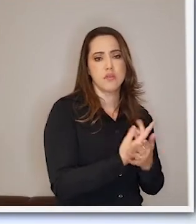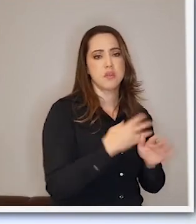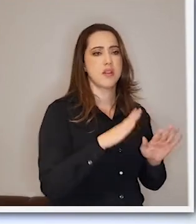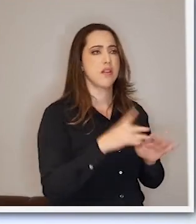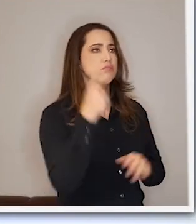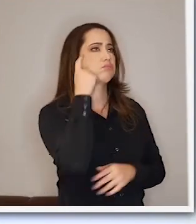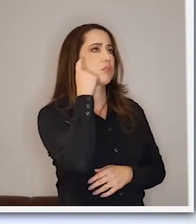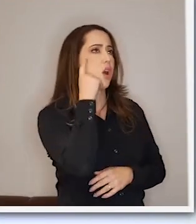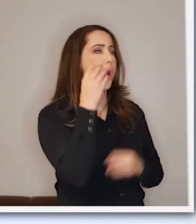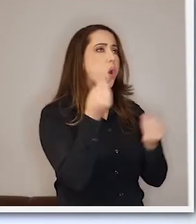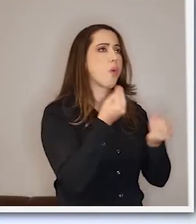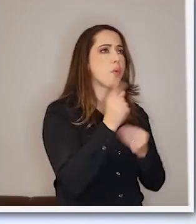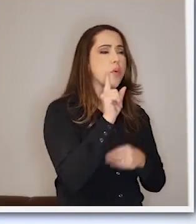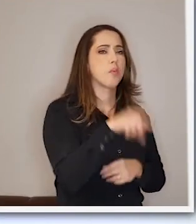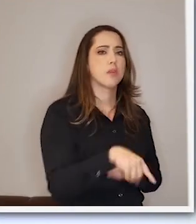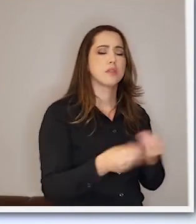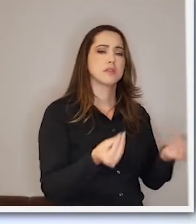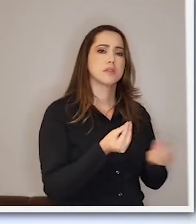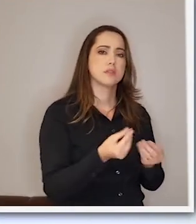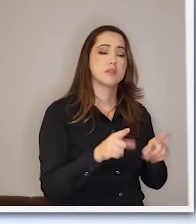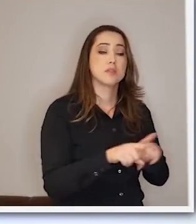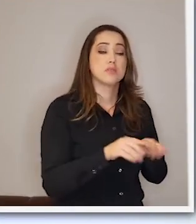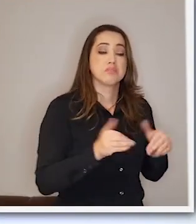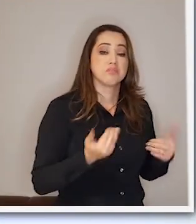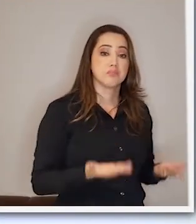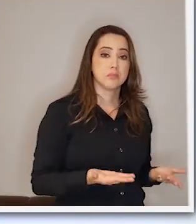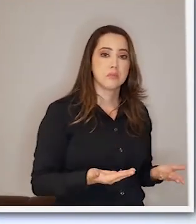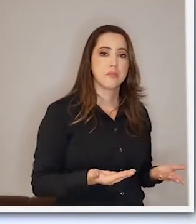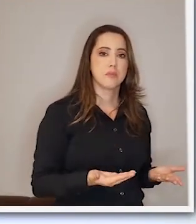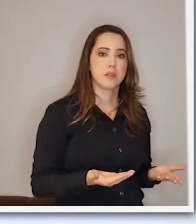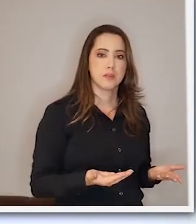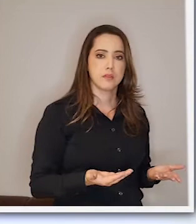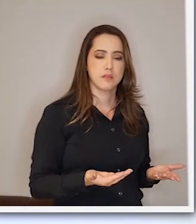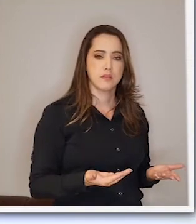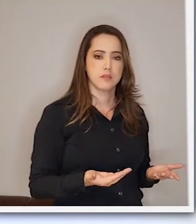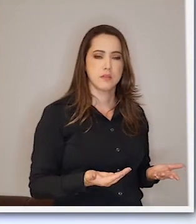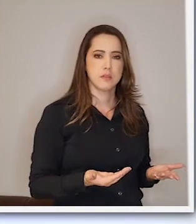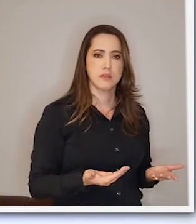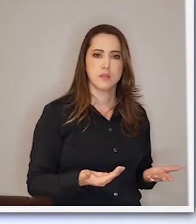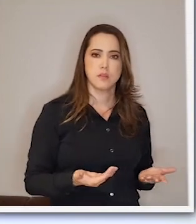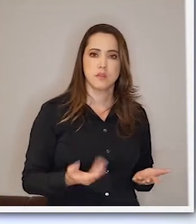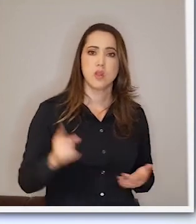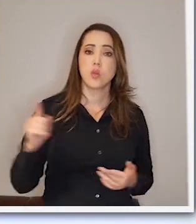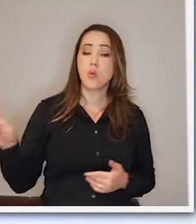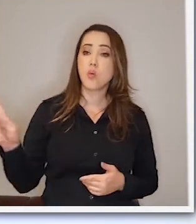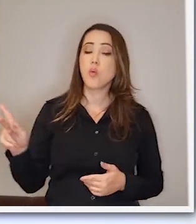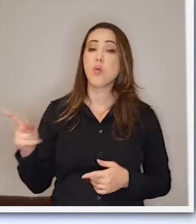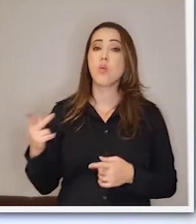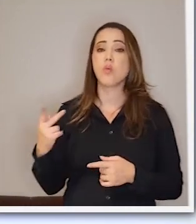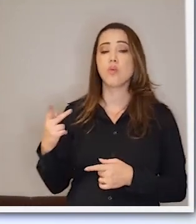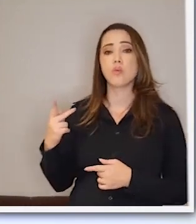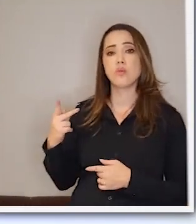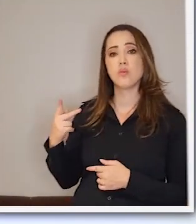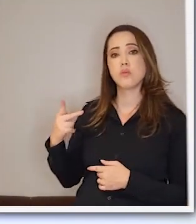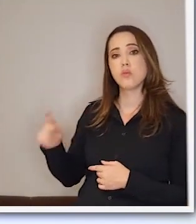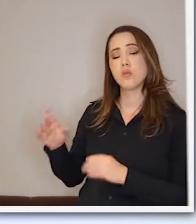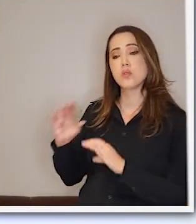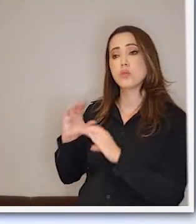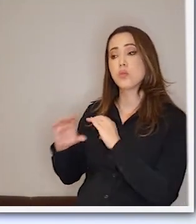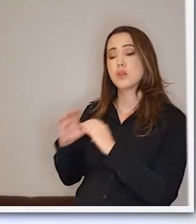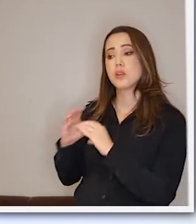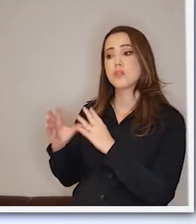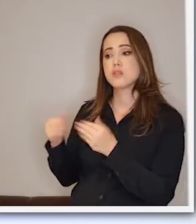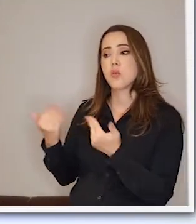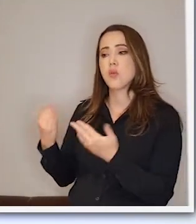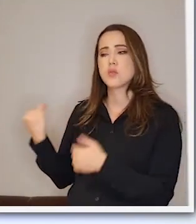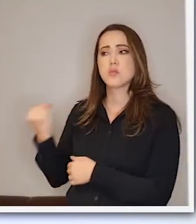é deficiência. Sim. Adriana, se eu te perguntar assim, qual é a sua limitação e qual é o seu talento? Qual a minha limitação e qual